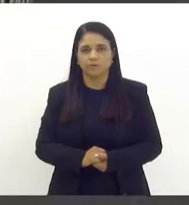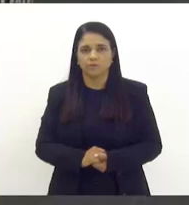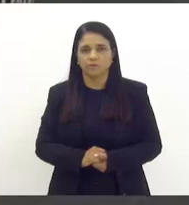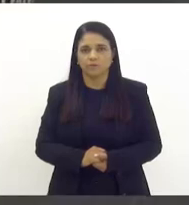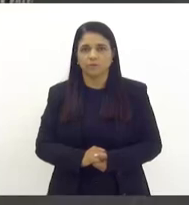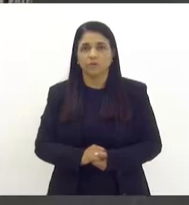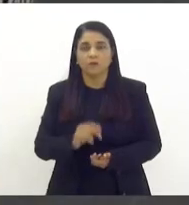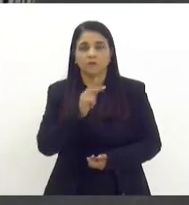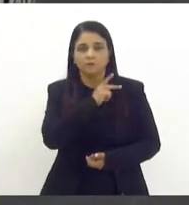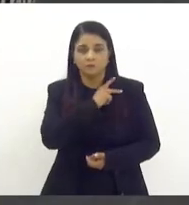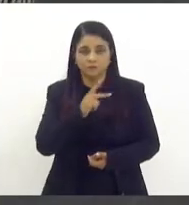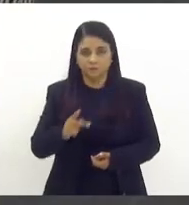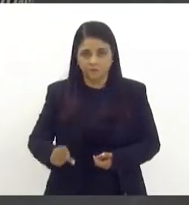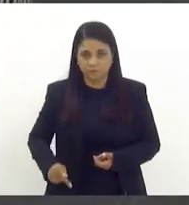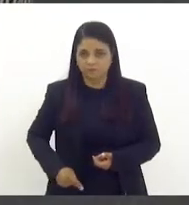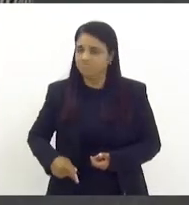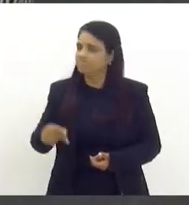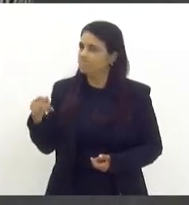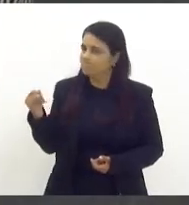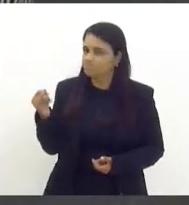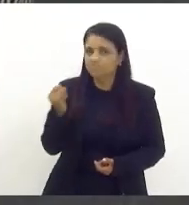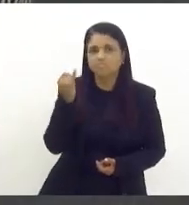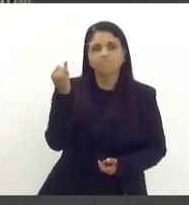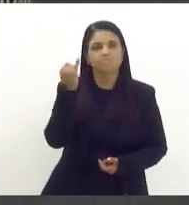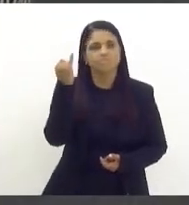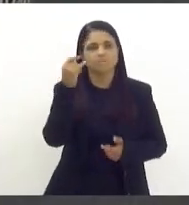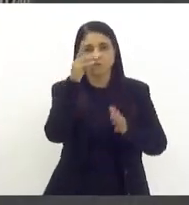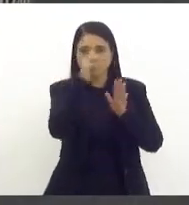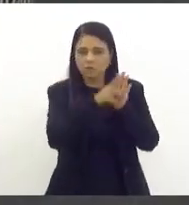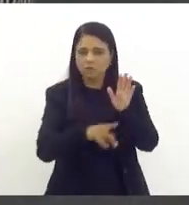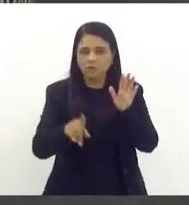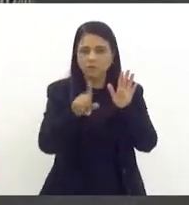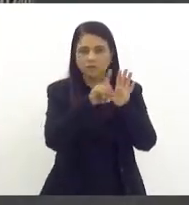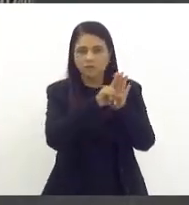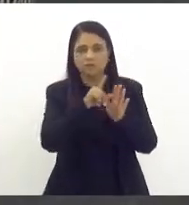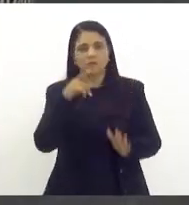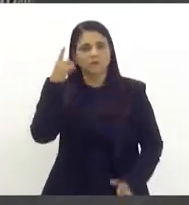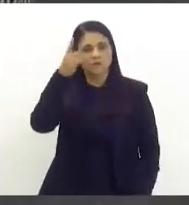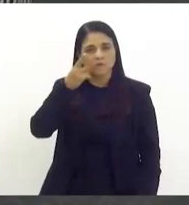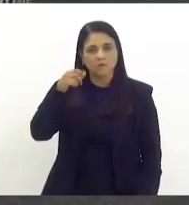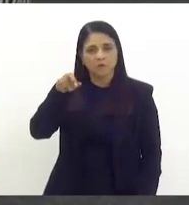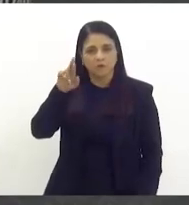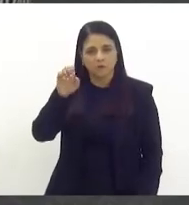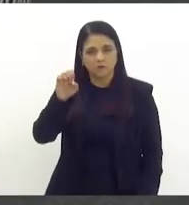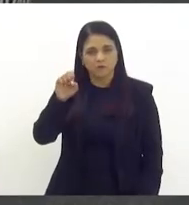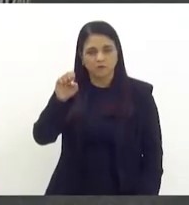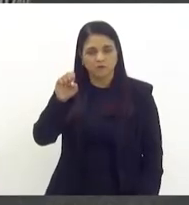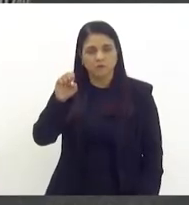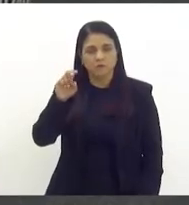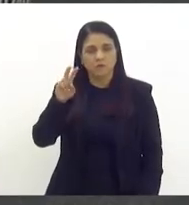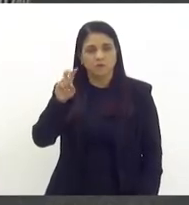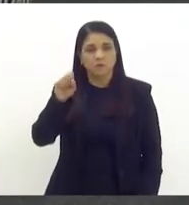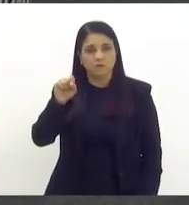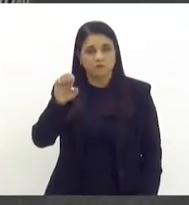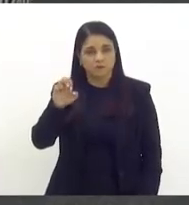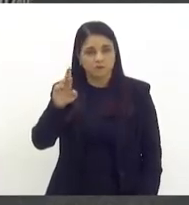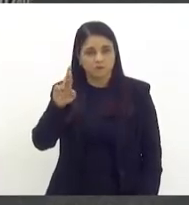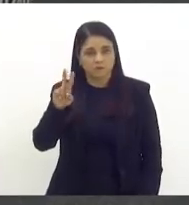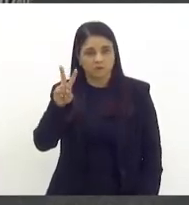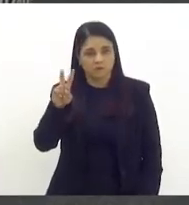senhor presidente muito importante projeto Deputado rosenveniente Reis é importante dizer